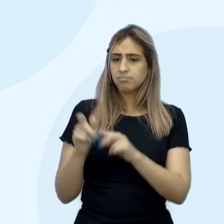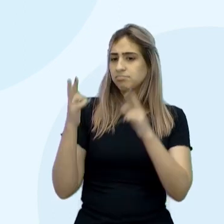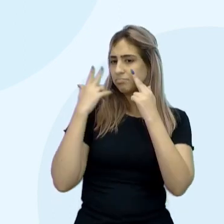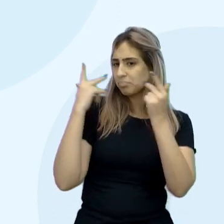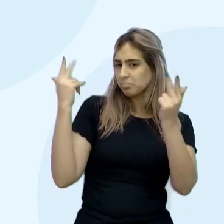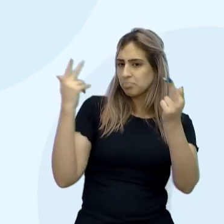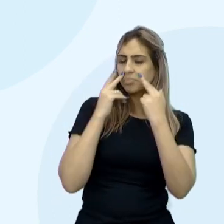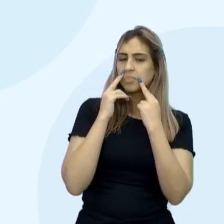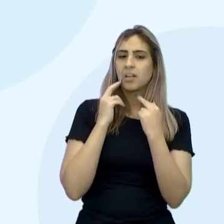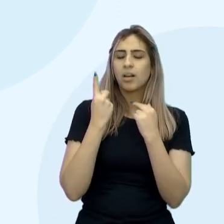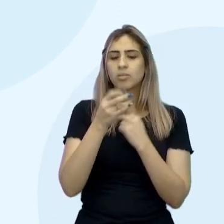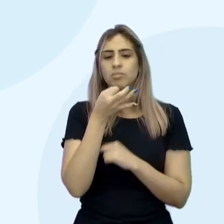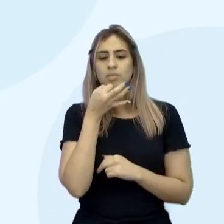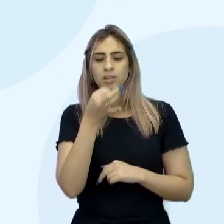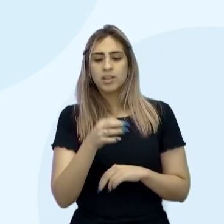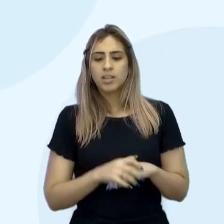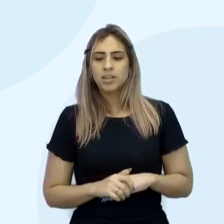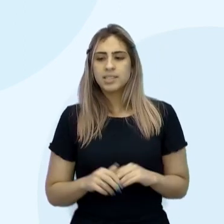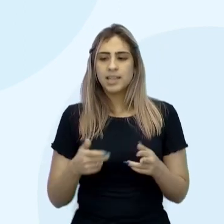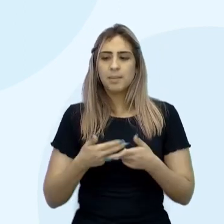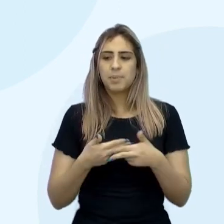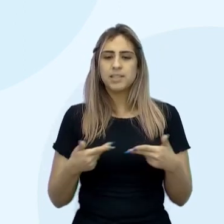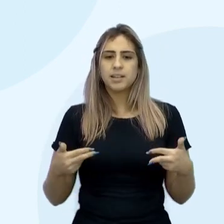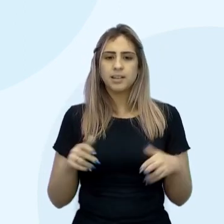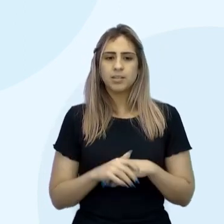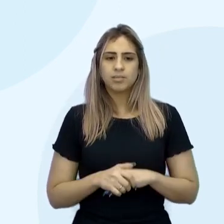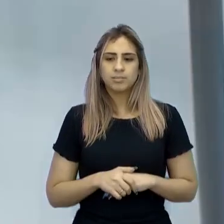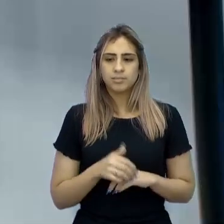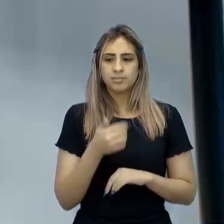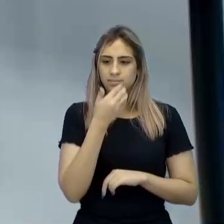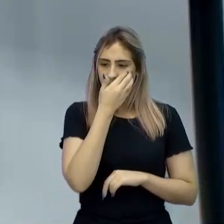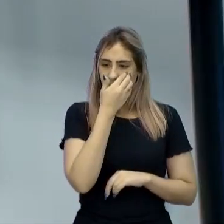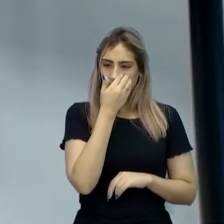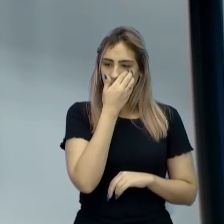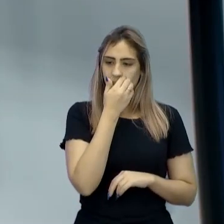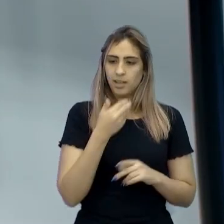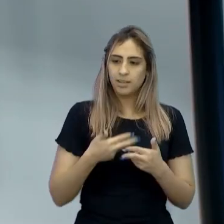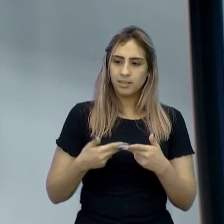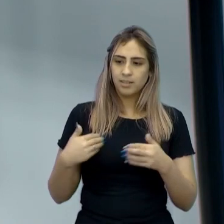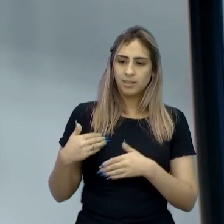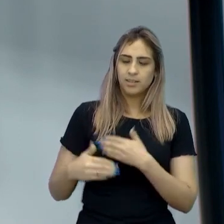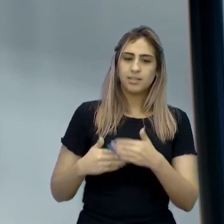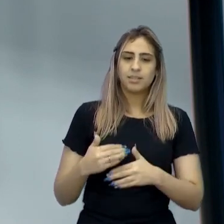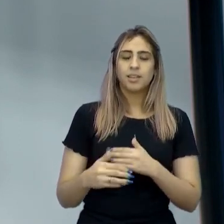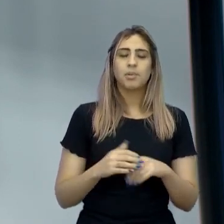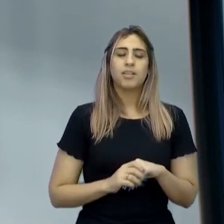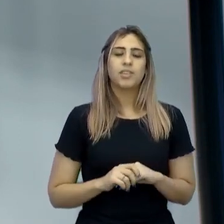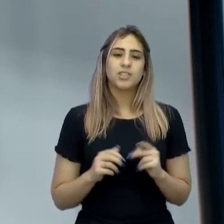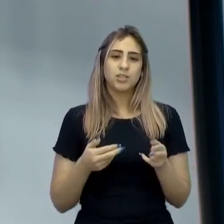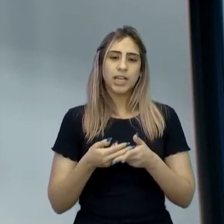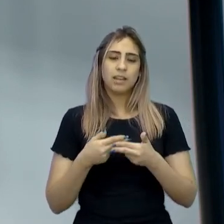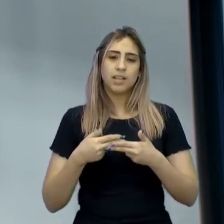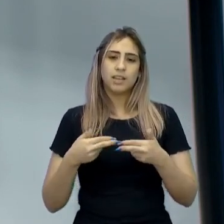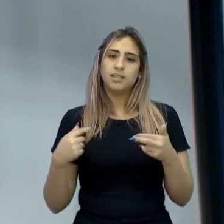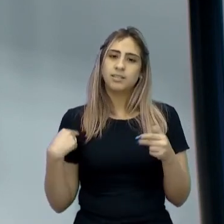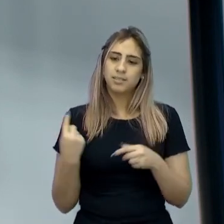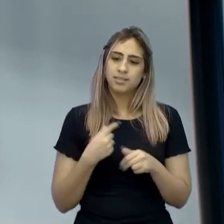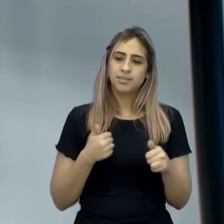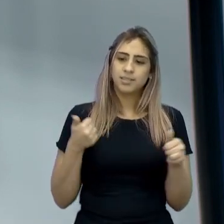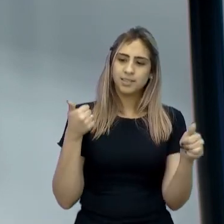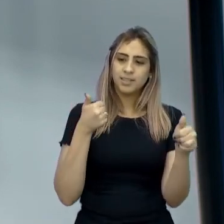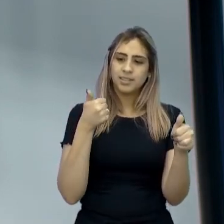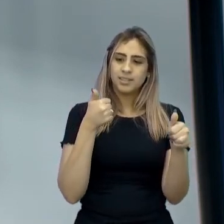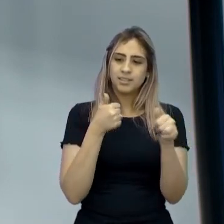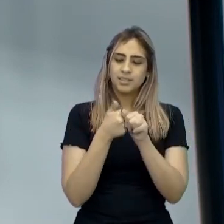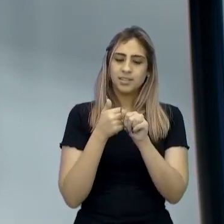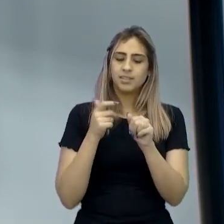seu critério. Ah, o professor Osmar trabalhou tal coisa, né? Trabalhou uma notícia, tá? O desemprego, por exemplo,